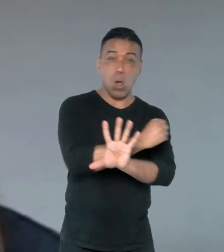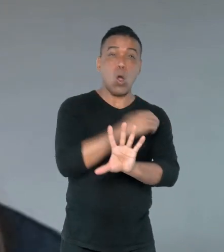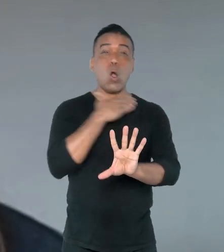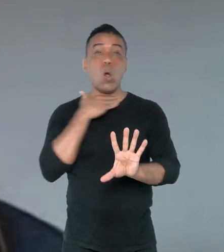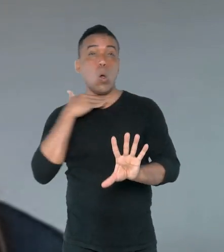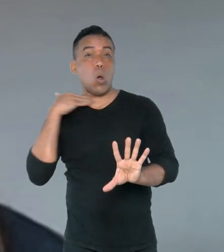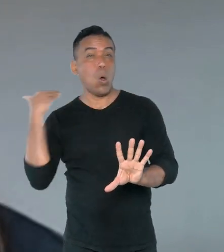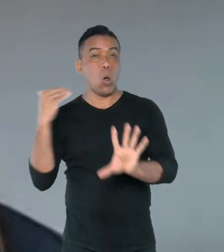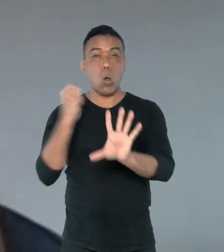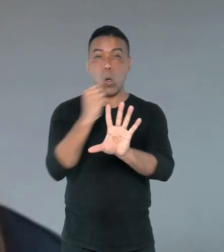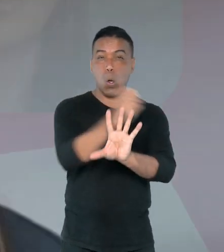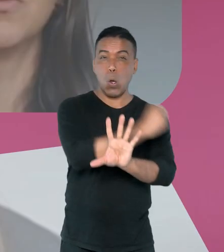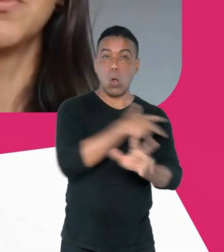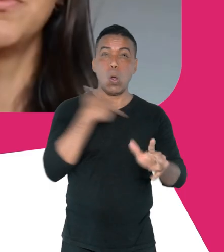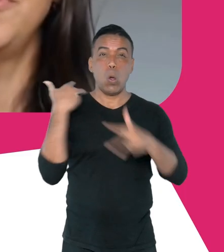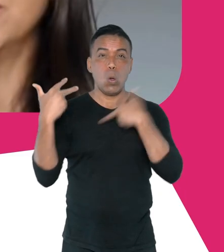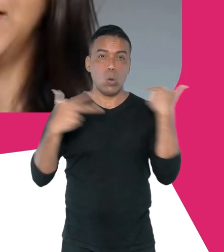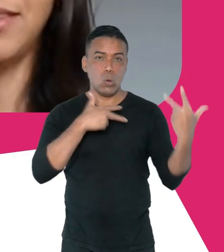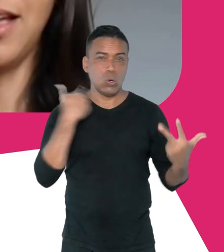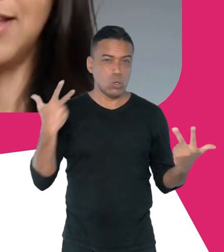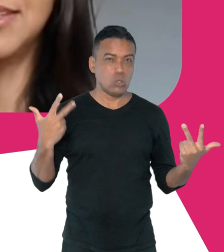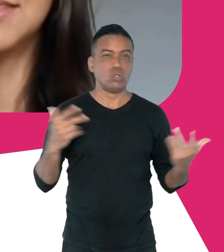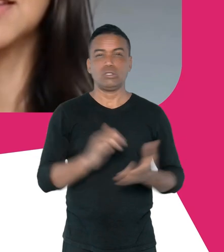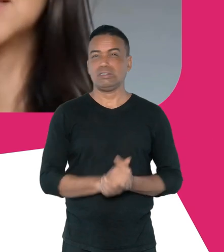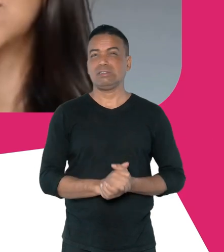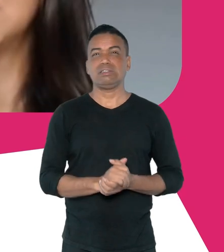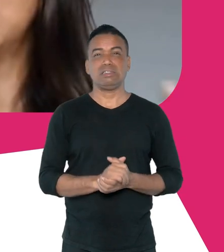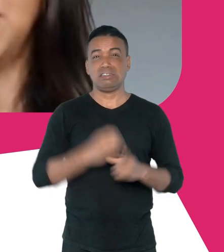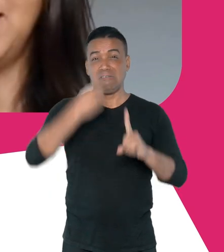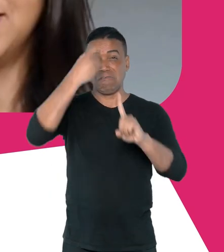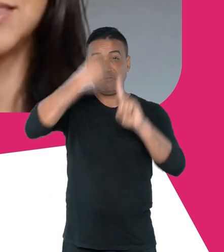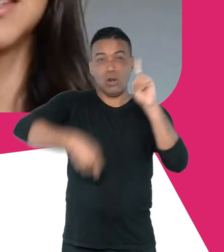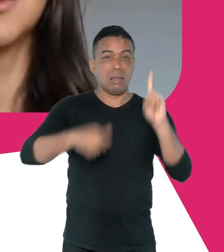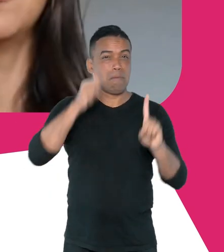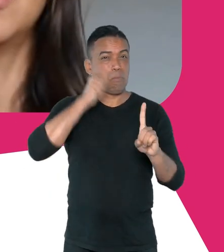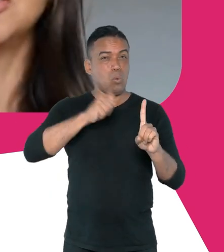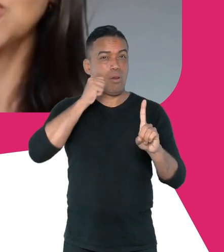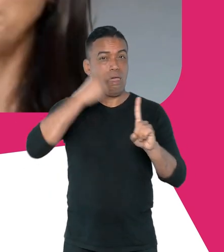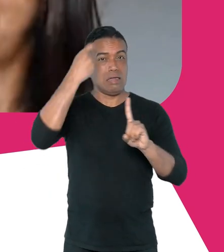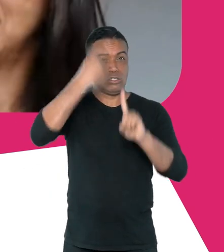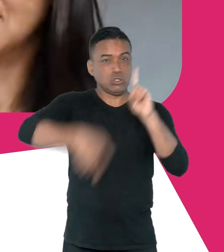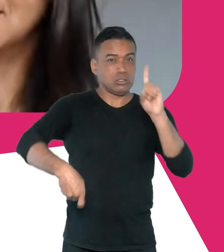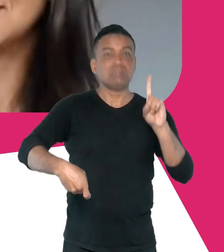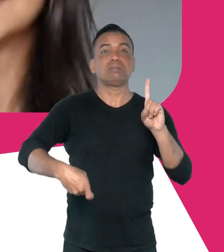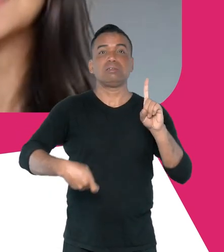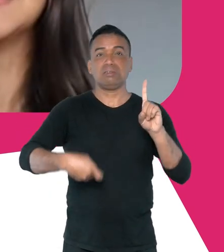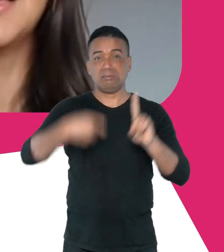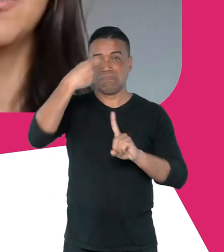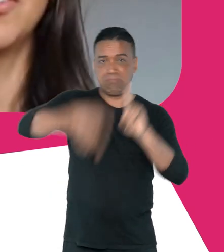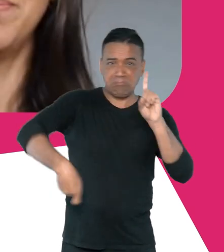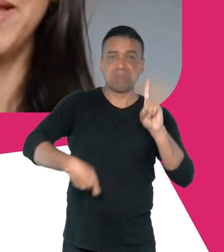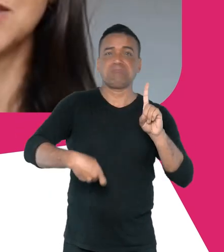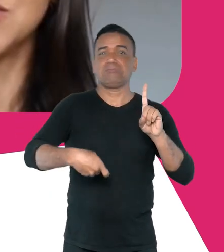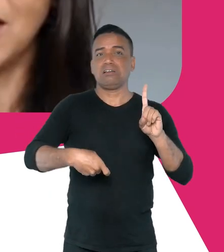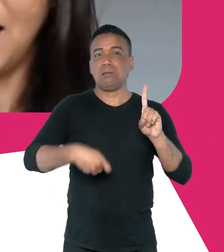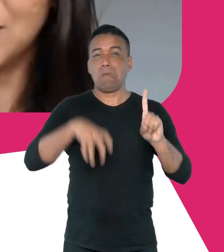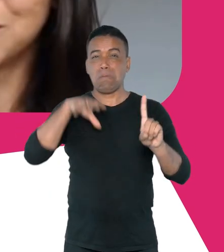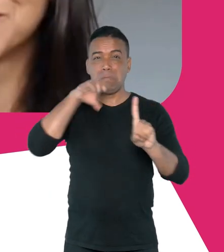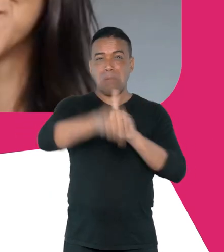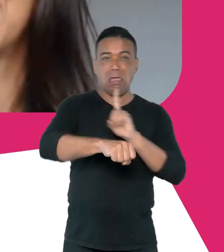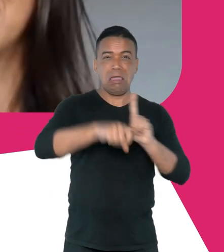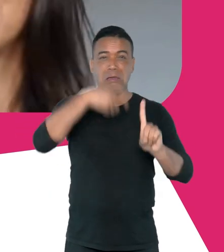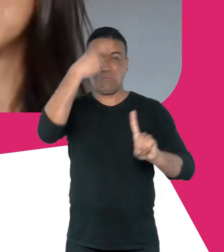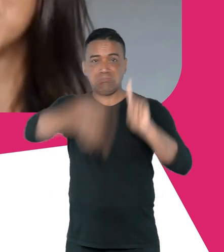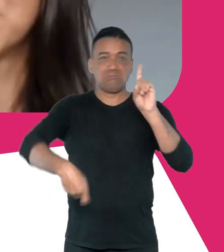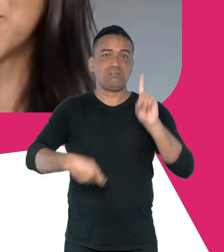assassinadas, né? Foram violentadas, as mulheres foram estupradas, né? Foram pegas no